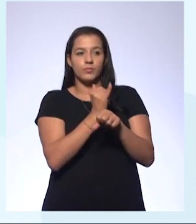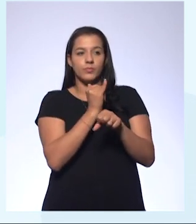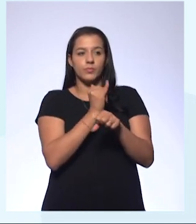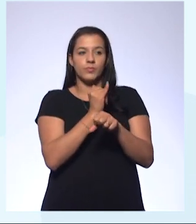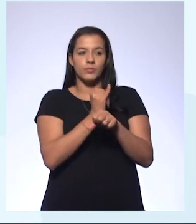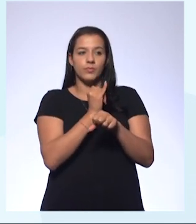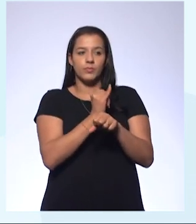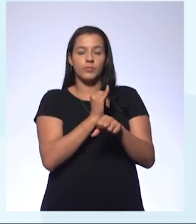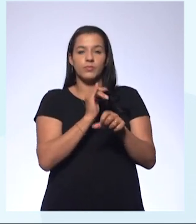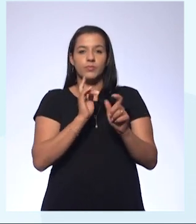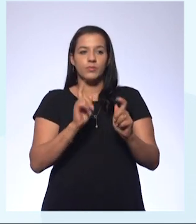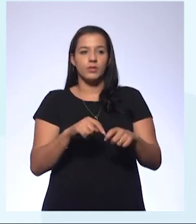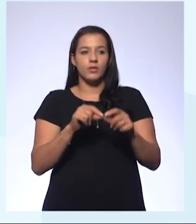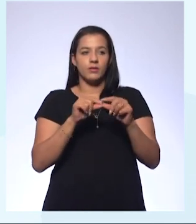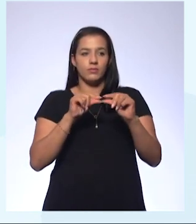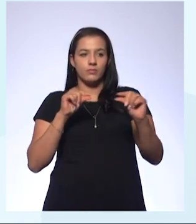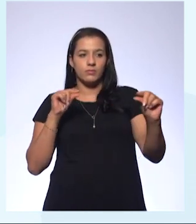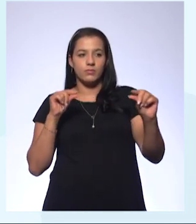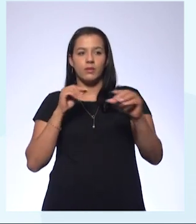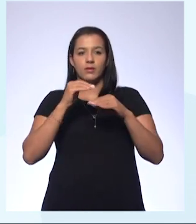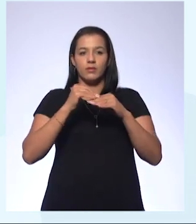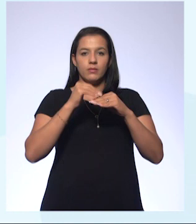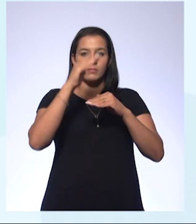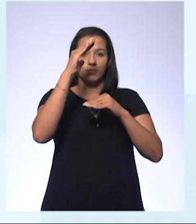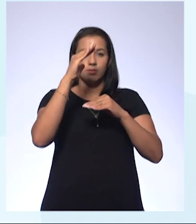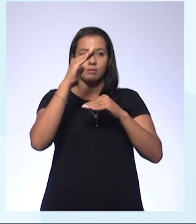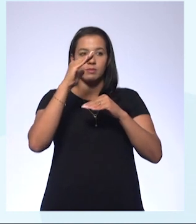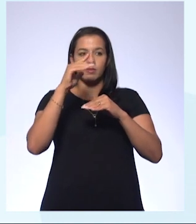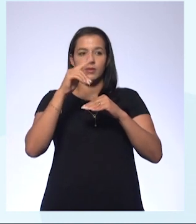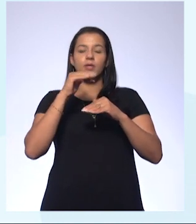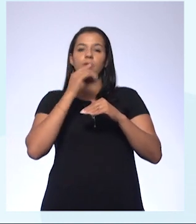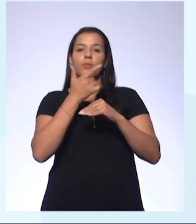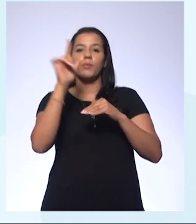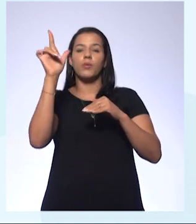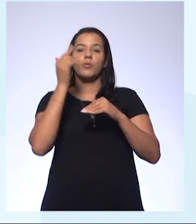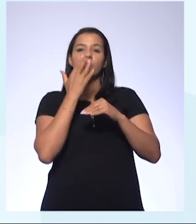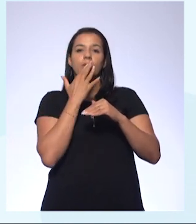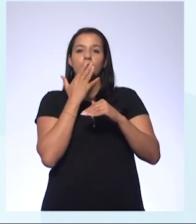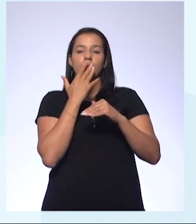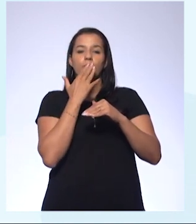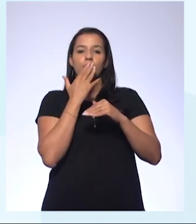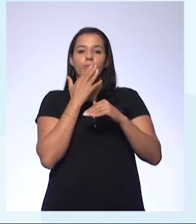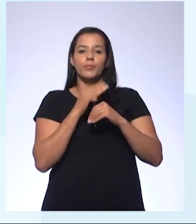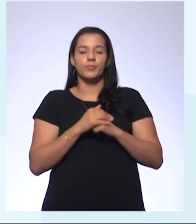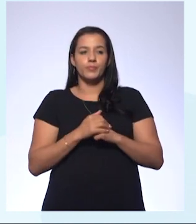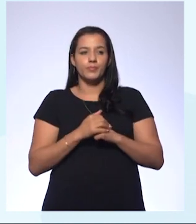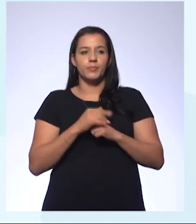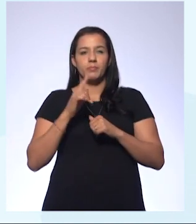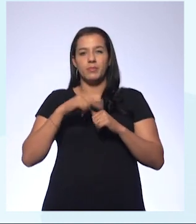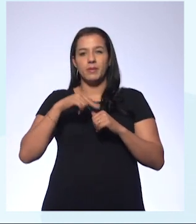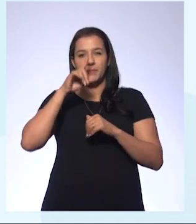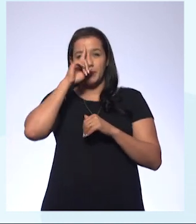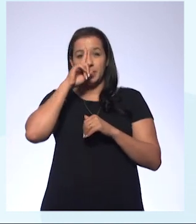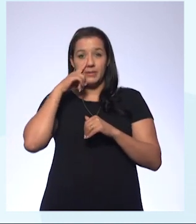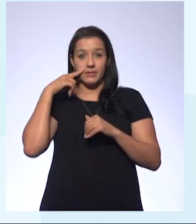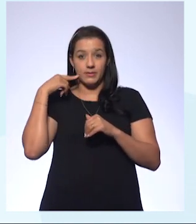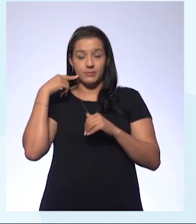Bunsen, e ele produz uma chama bem azul. E você pode ver que no primeiro, dá para ver bem que